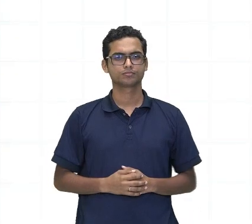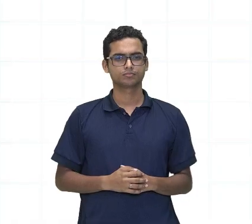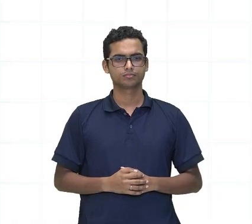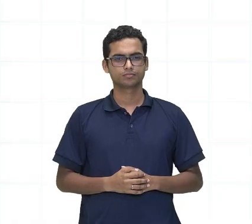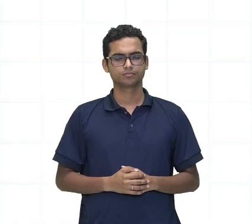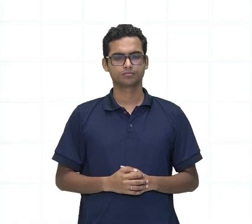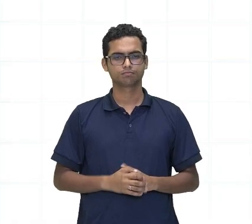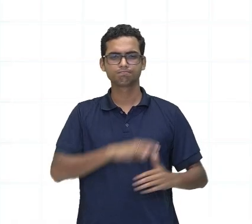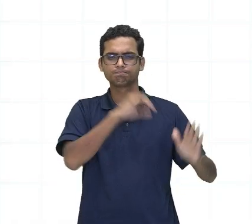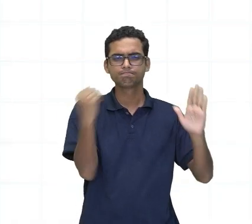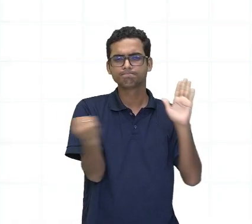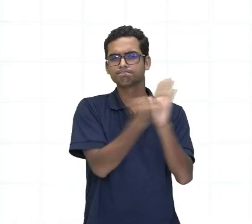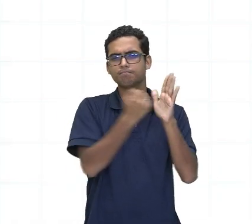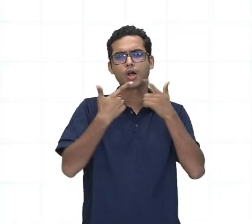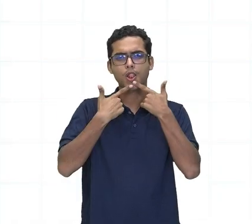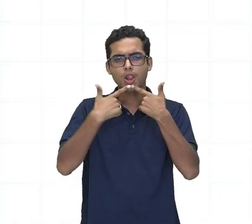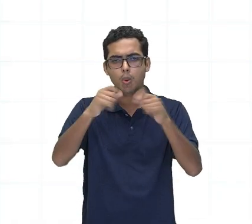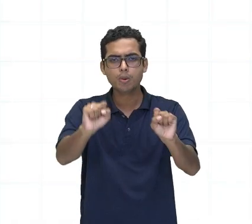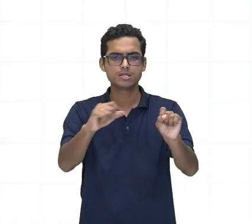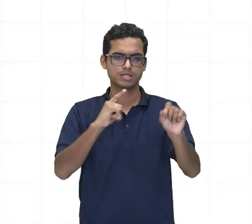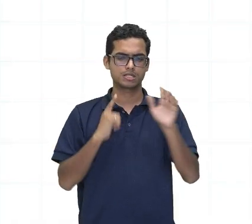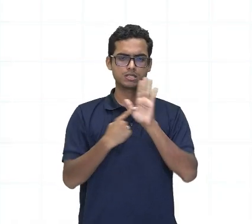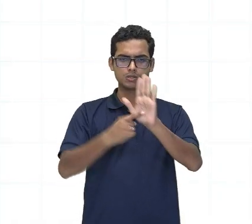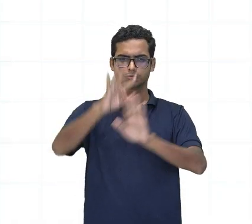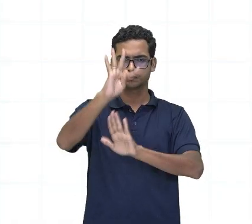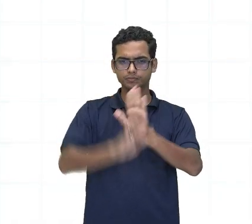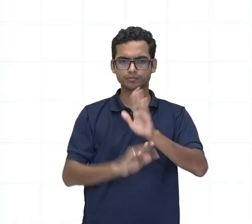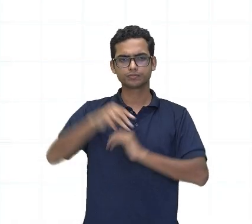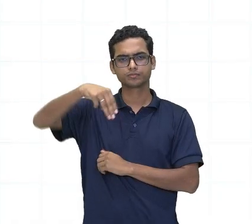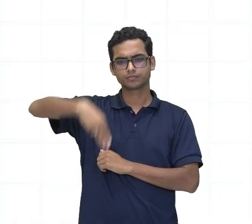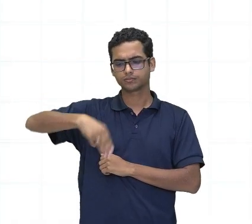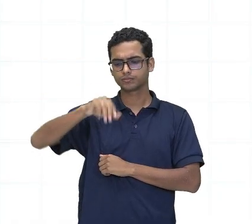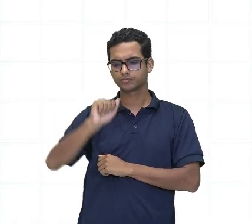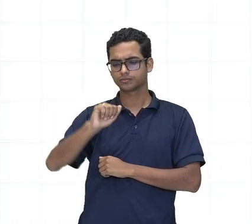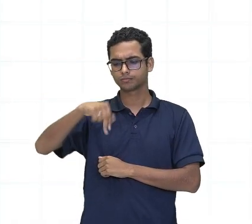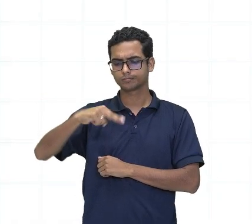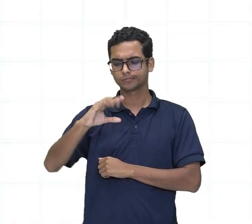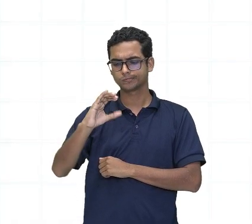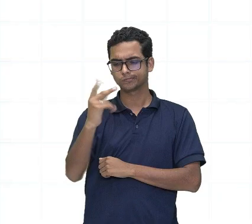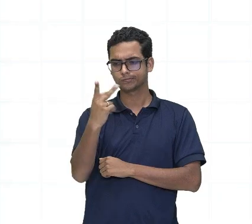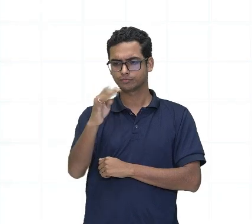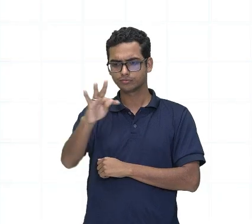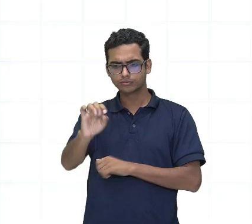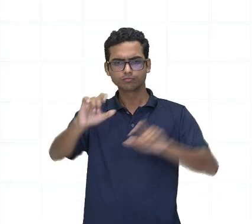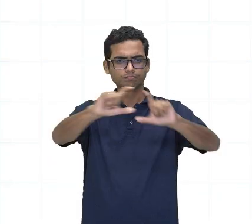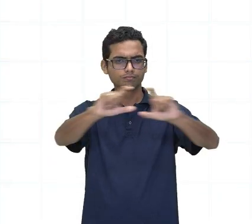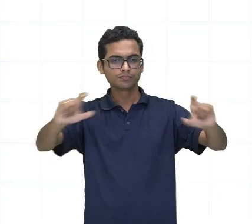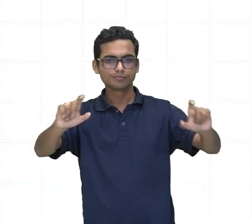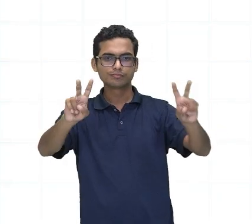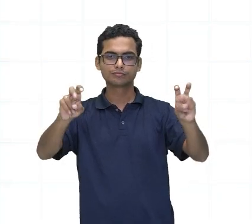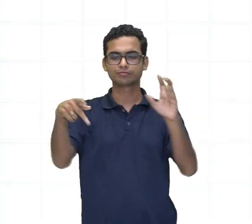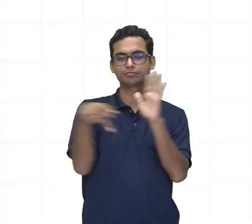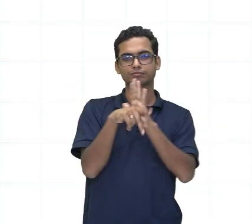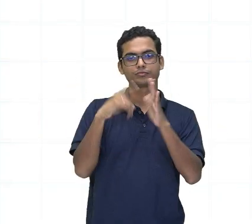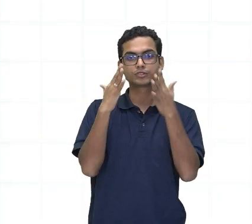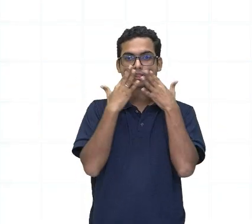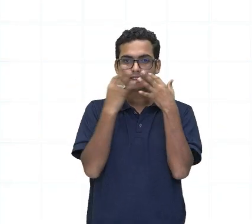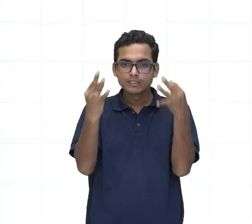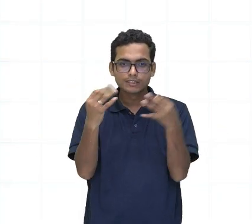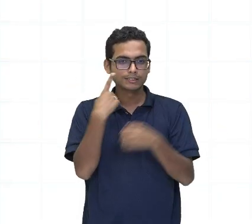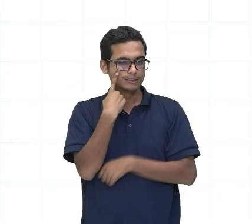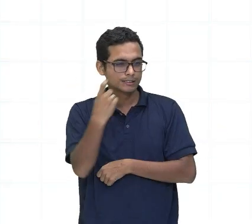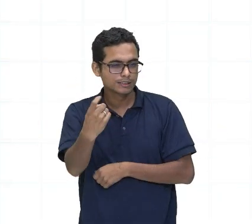marcas linguísticas que estão presentes. Manchete chamativa. Vocês viram que lá no nosso CBN News estava bem grande,